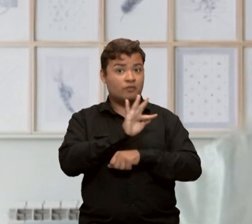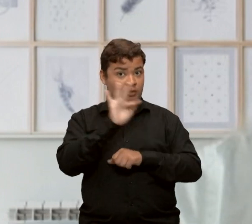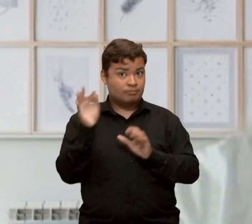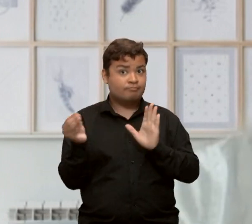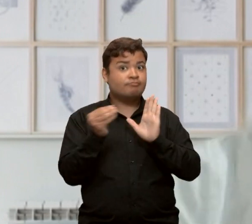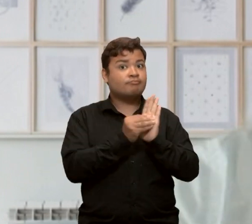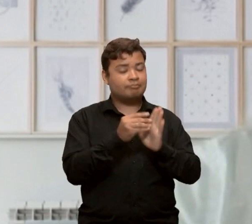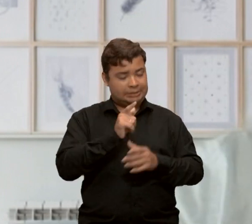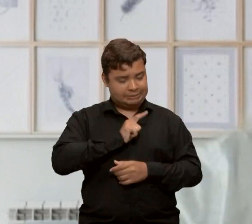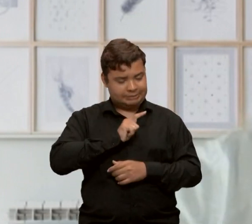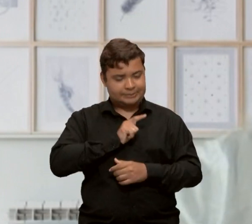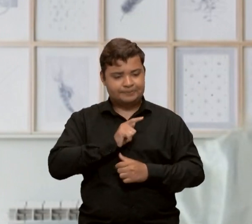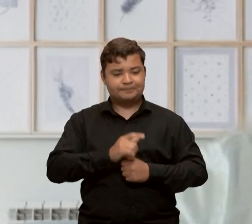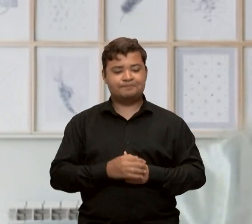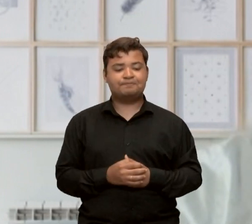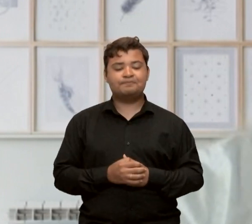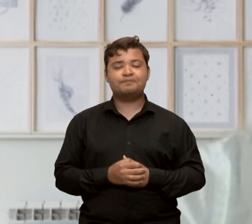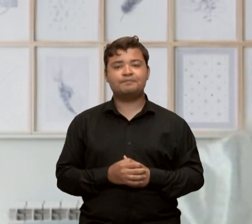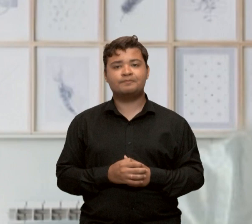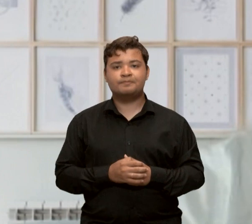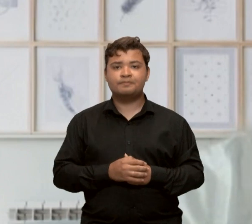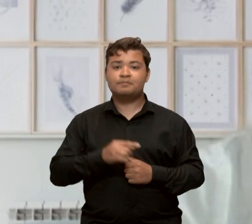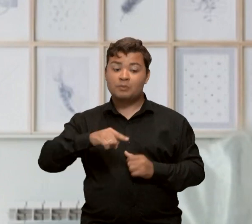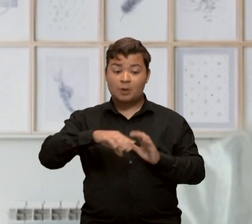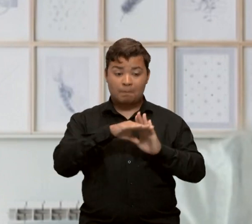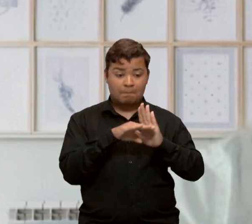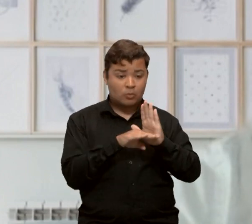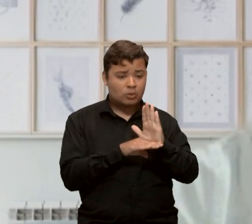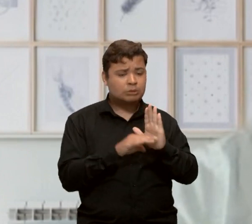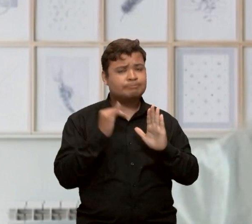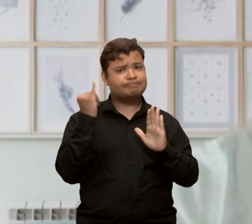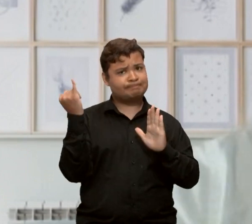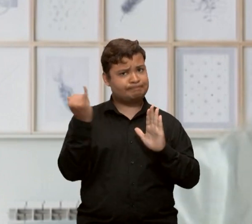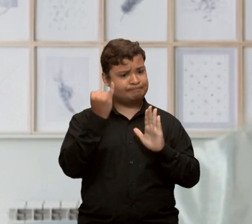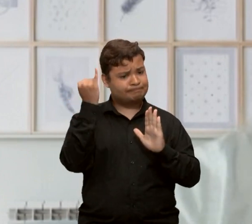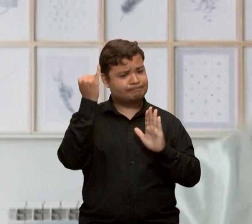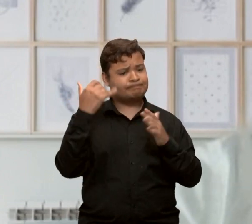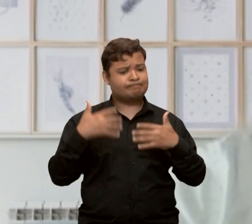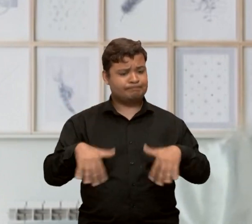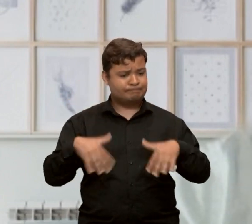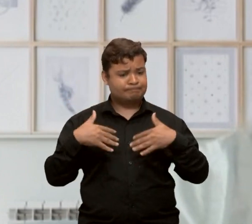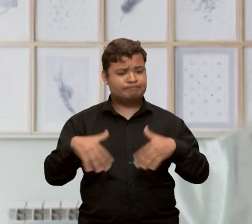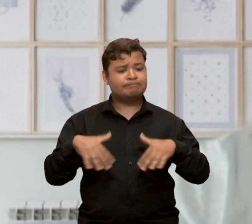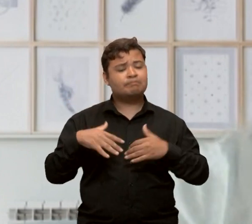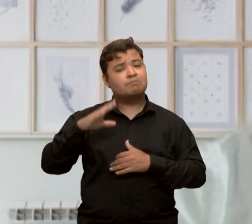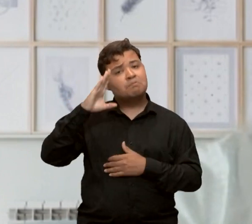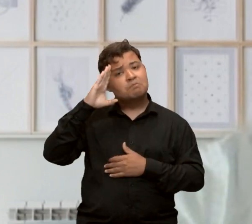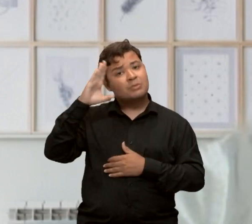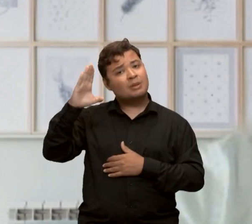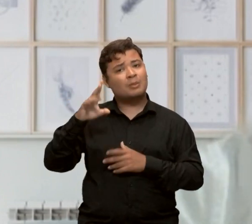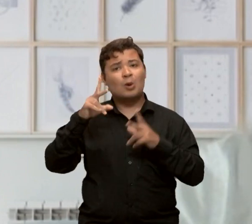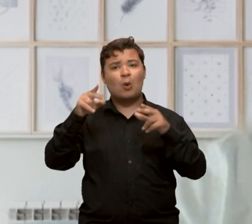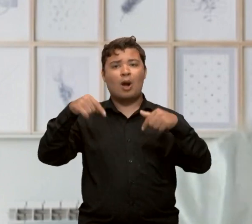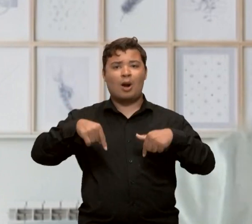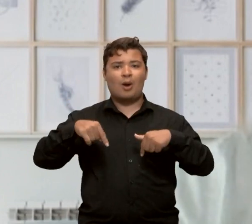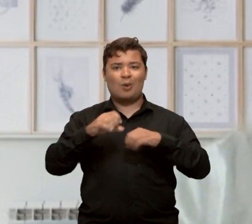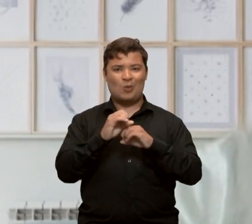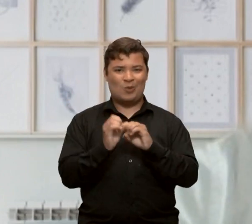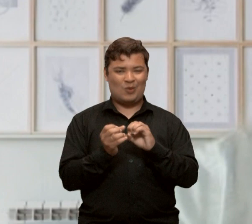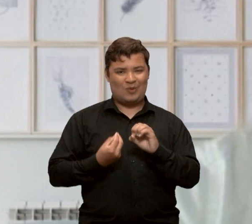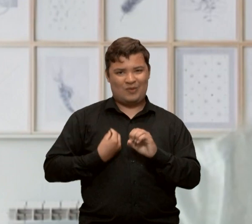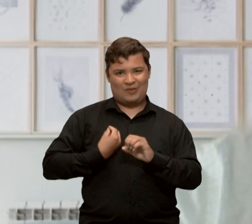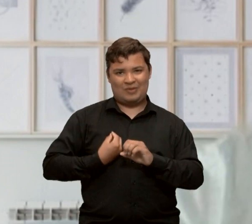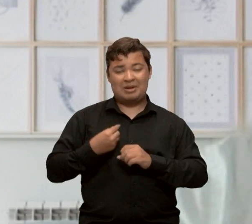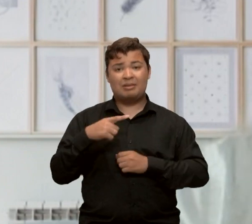Então, esse programa nós identificamos como extremamente relevante, principalmente num quadro como é o da UFG hoje, né?